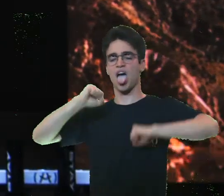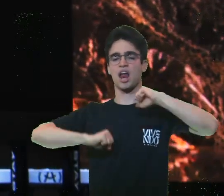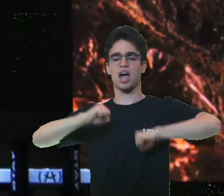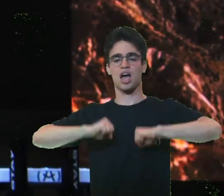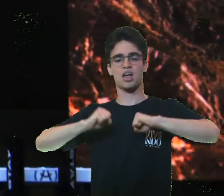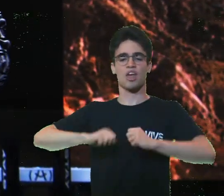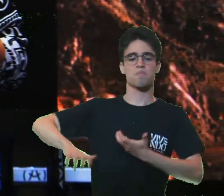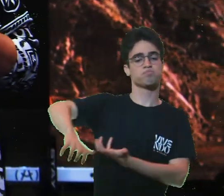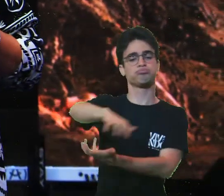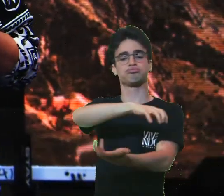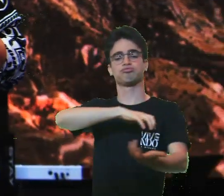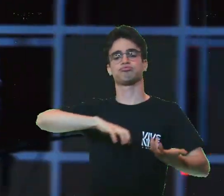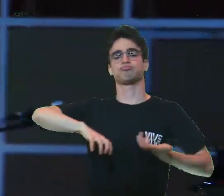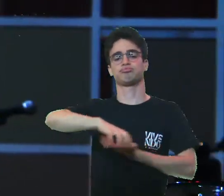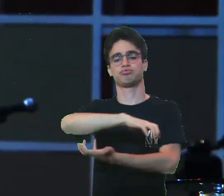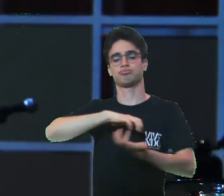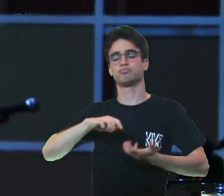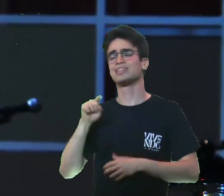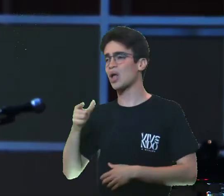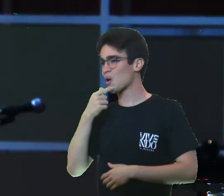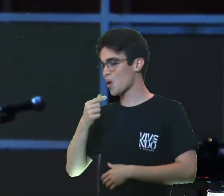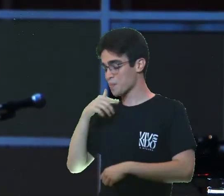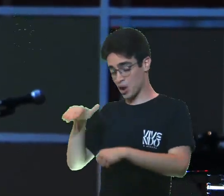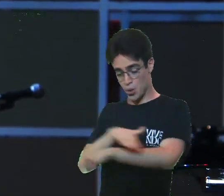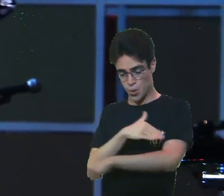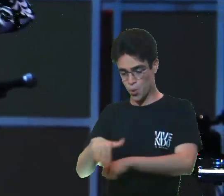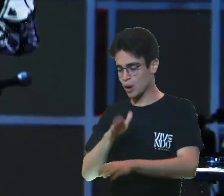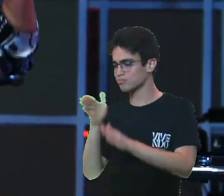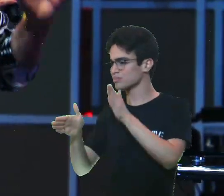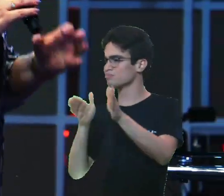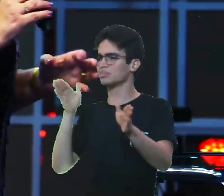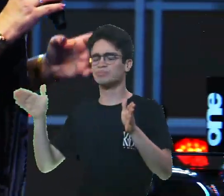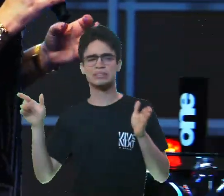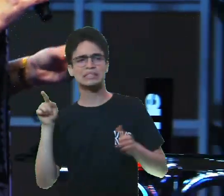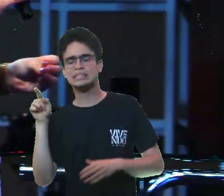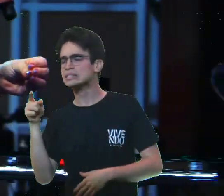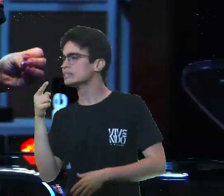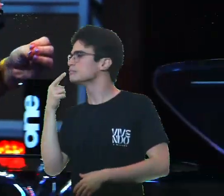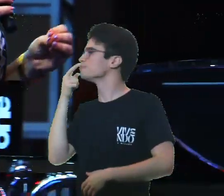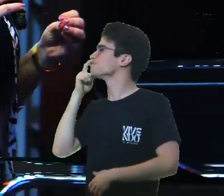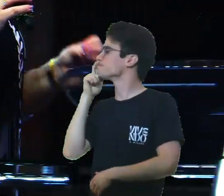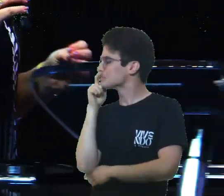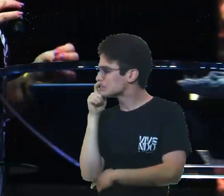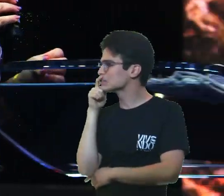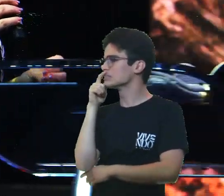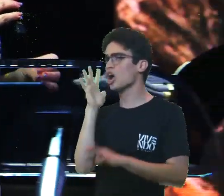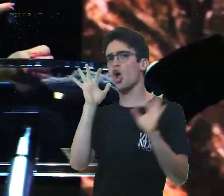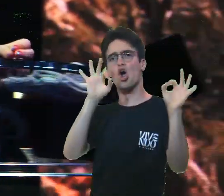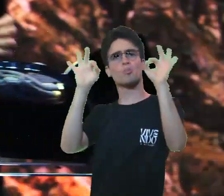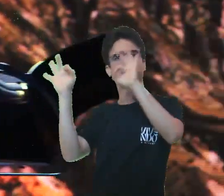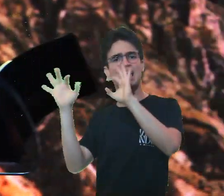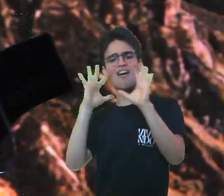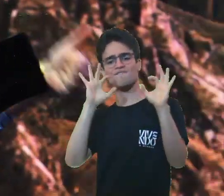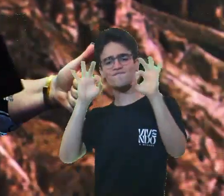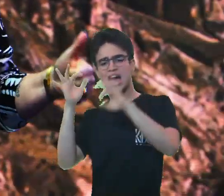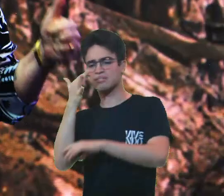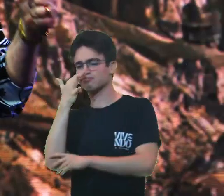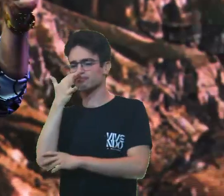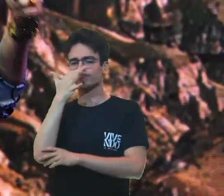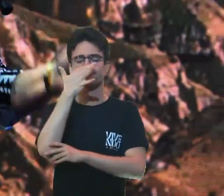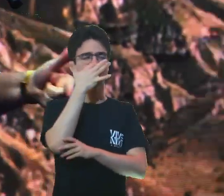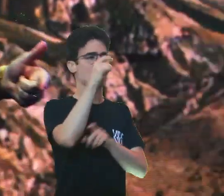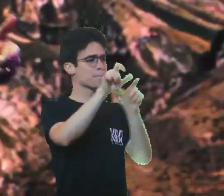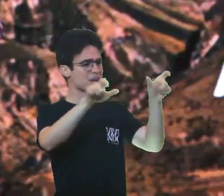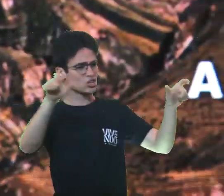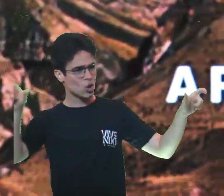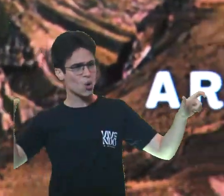sai pelas ruas da sua cidade e começa a observar quantas pessoas marginalizadas,